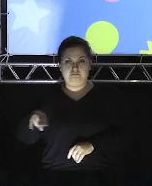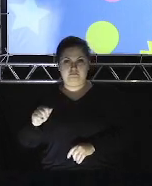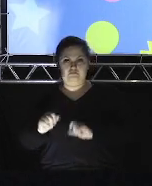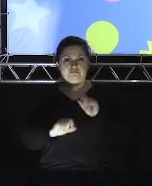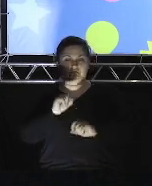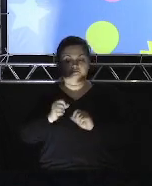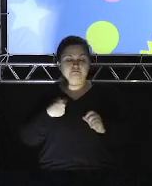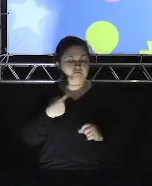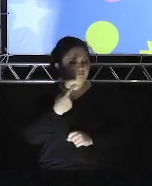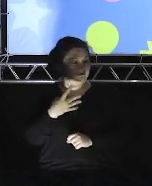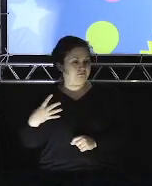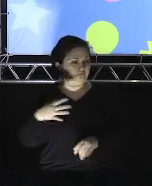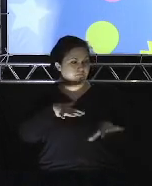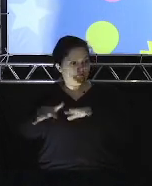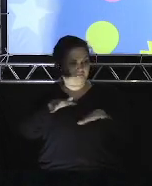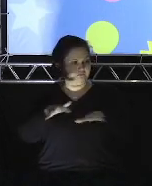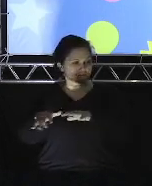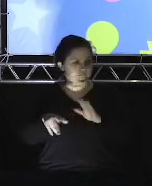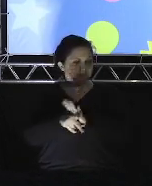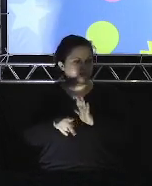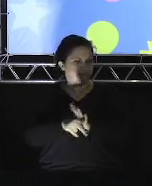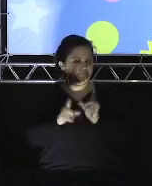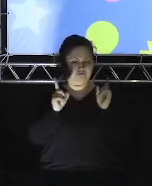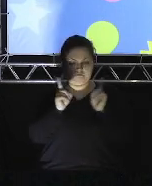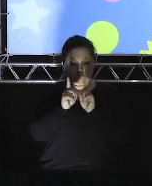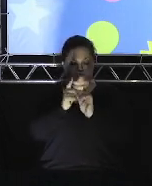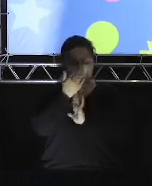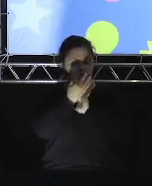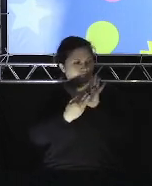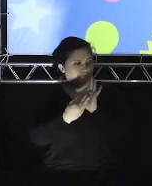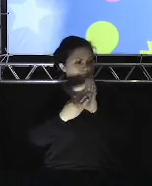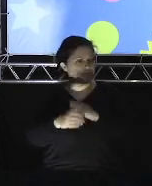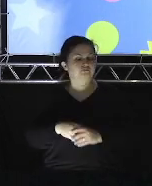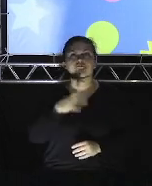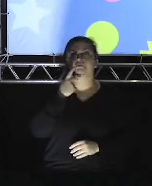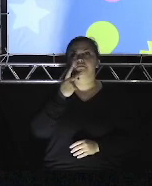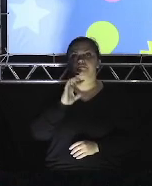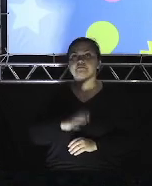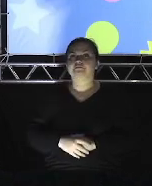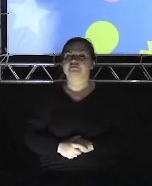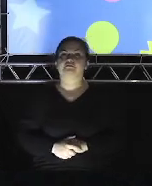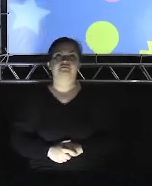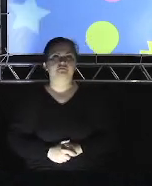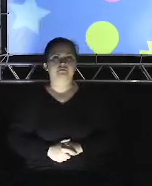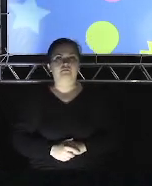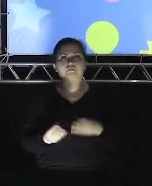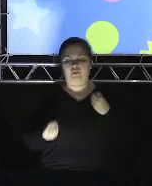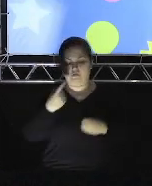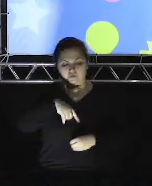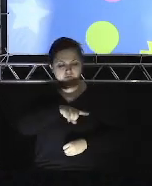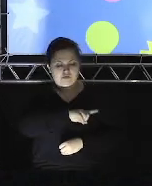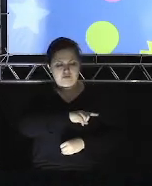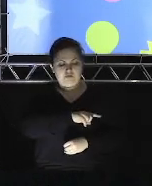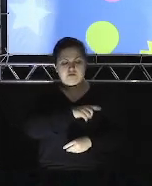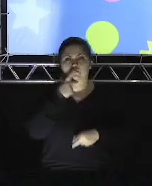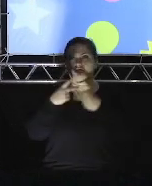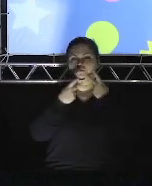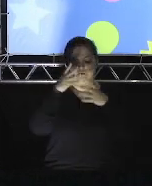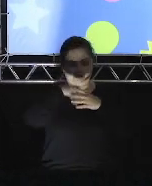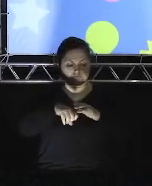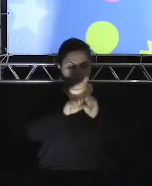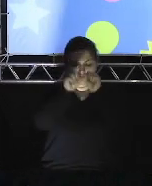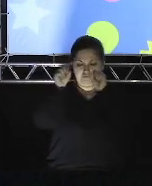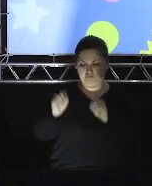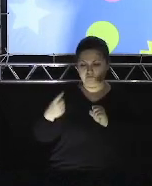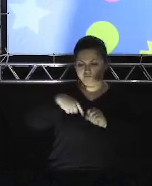traz 14 movimentos ali, é um pedacinho do texto. Ela fala assim, quando a gente está falando de um sistema,